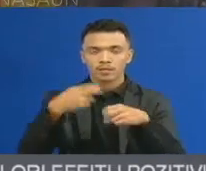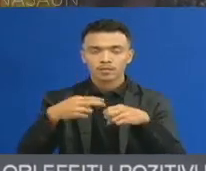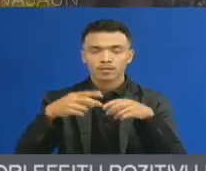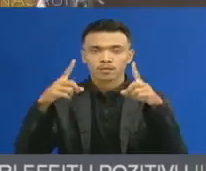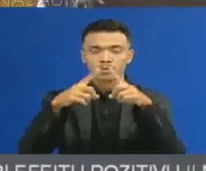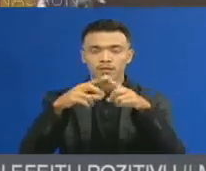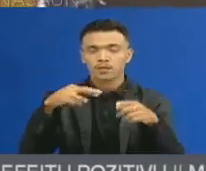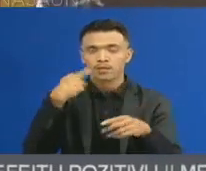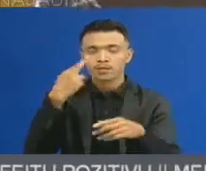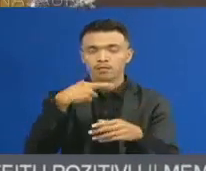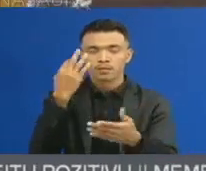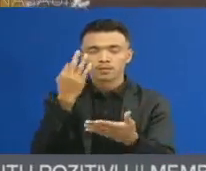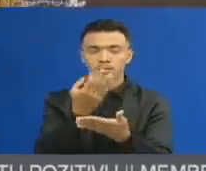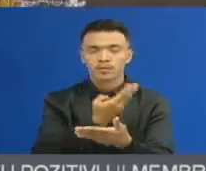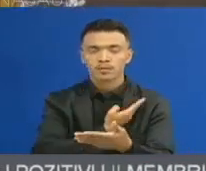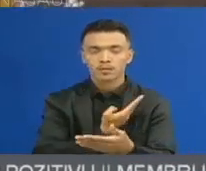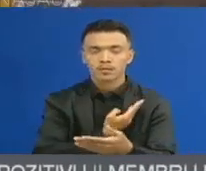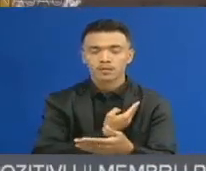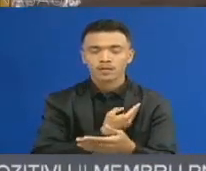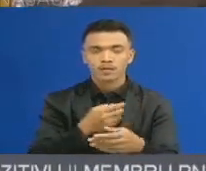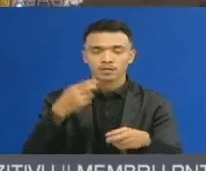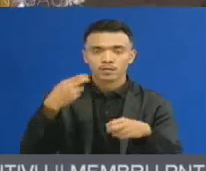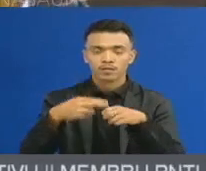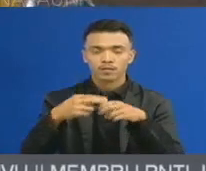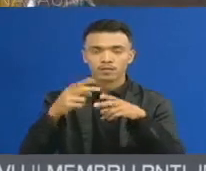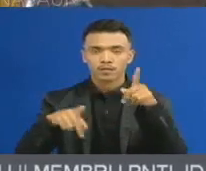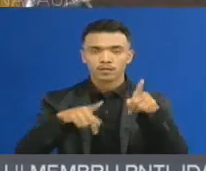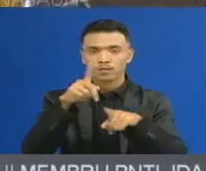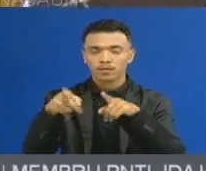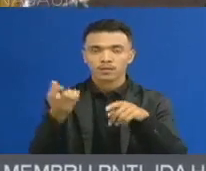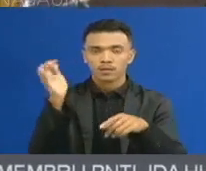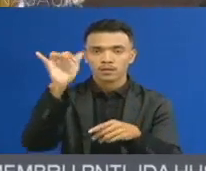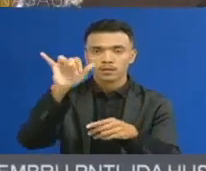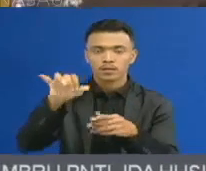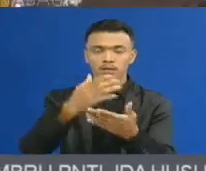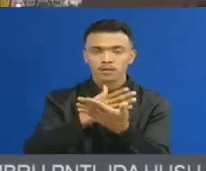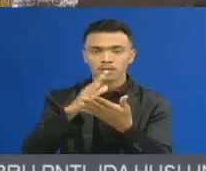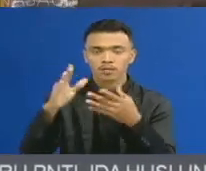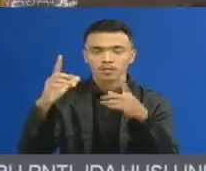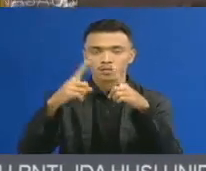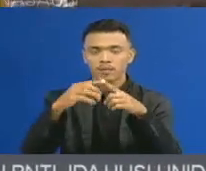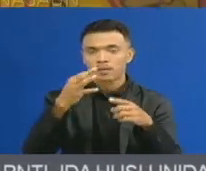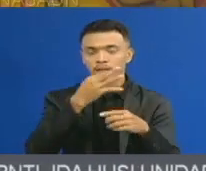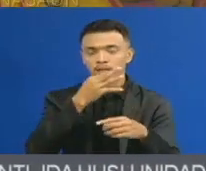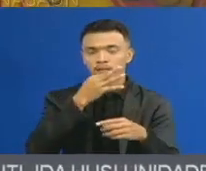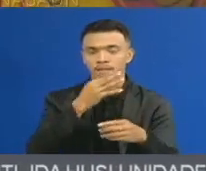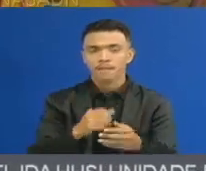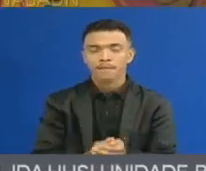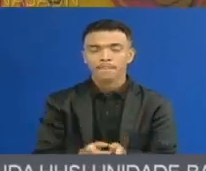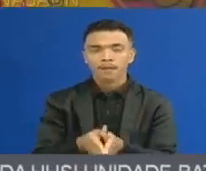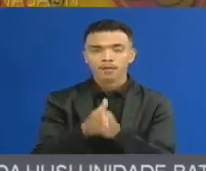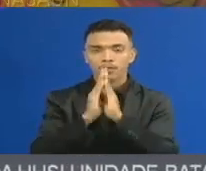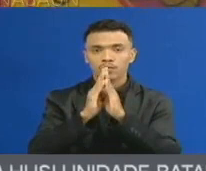iha folinfos, nebe continua sae ho di dificulta comunidade sira atu sosa ba necessidade consumo nian. Ne